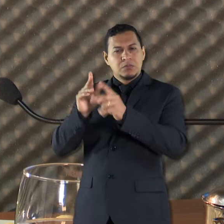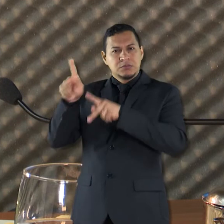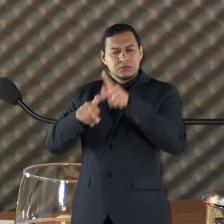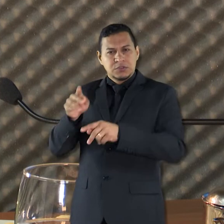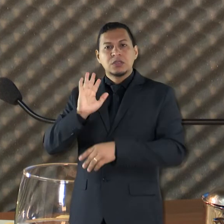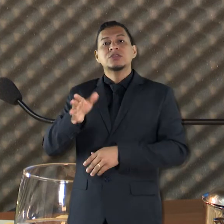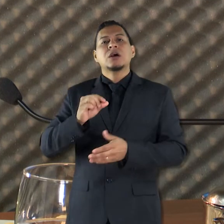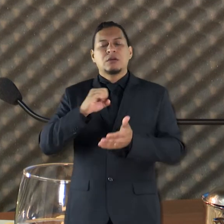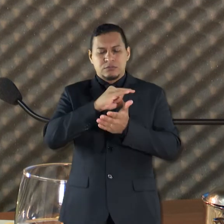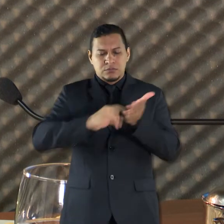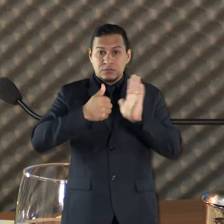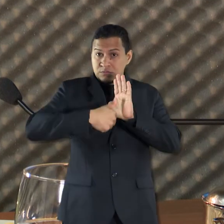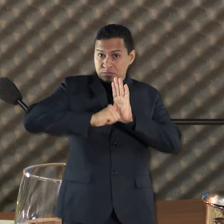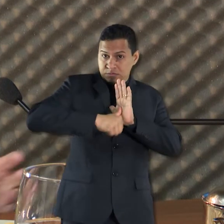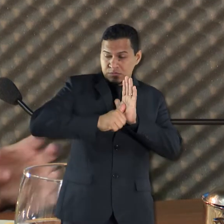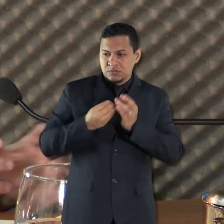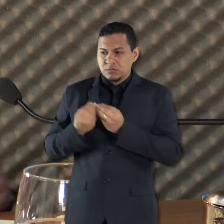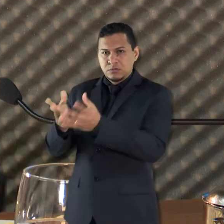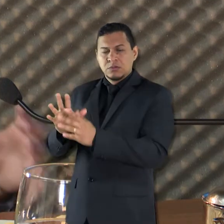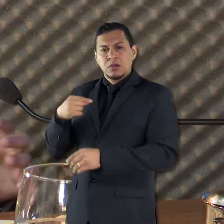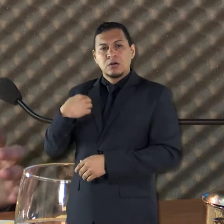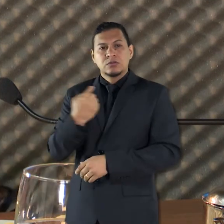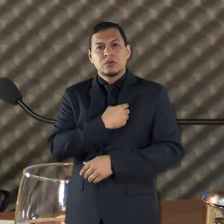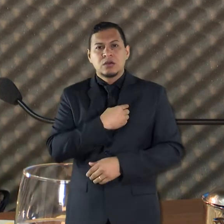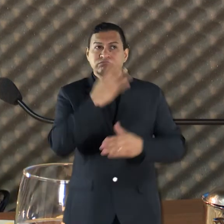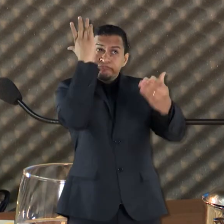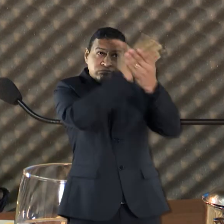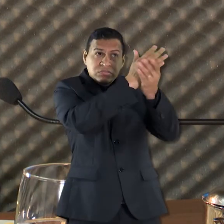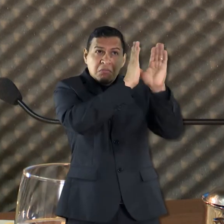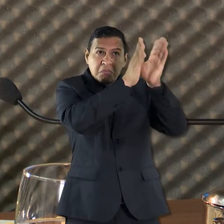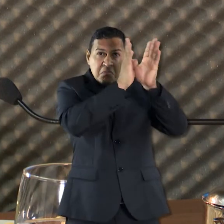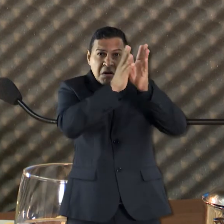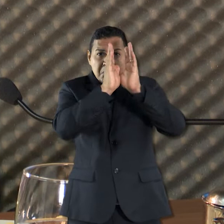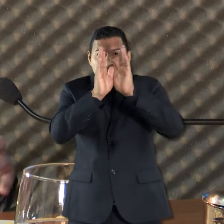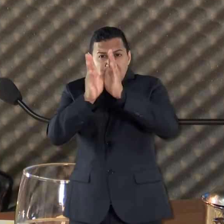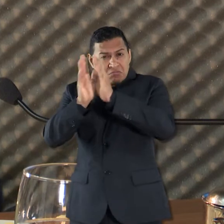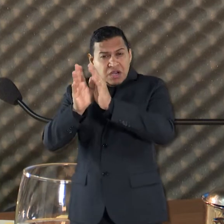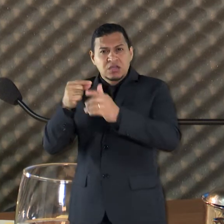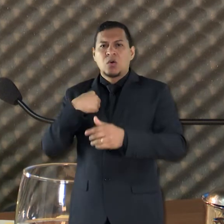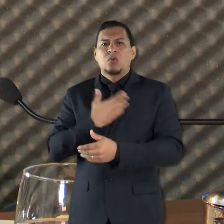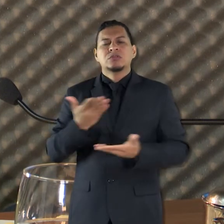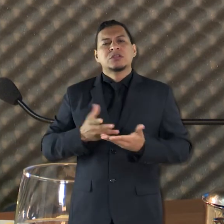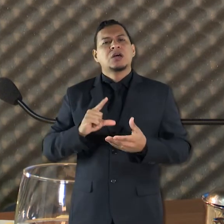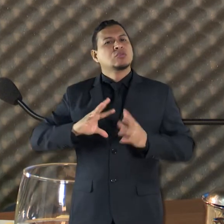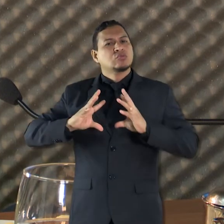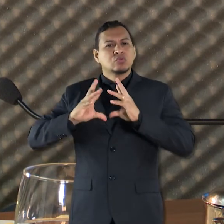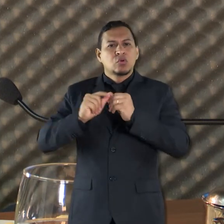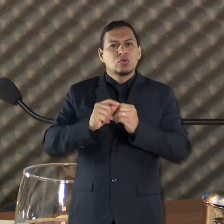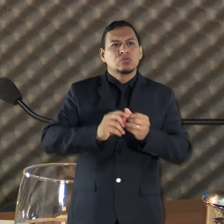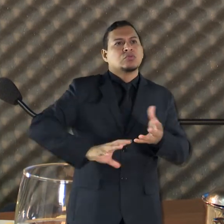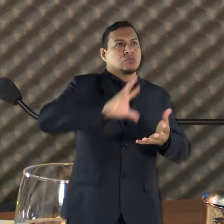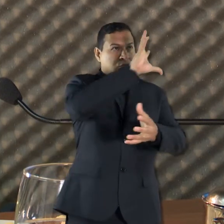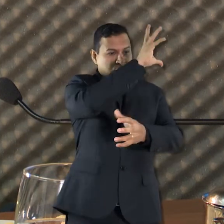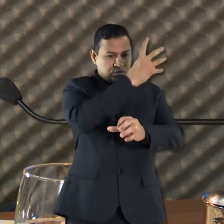dessas pessoas. Olha, E não foi só isso. Aí o acervo da itinerante, tanto que a gente andava com um monte de processos que estavam todos com a gente. Hoje eles foram